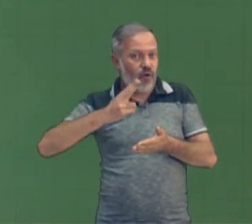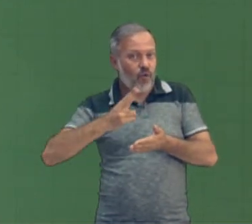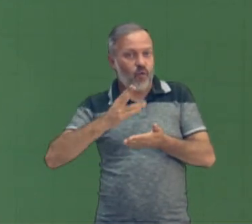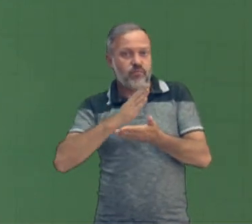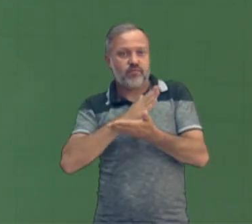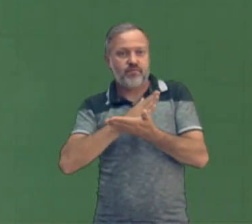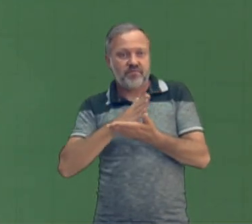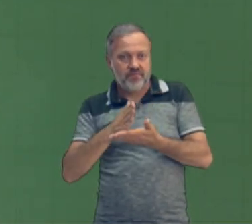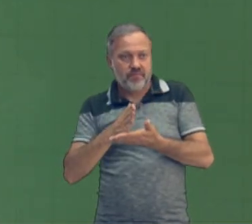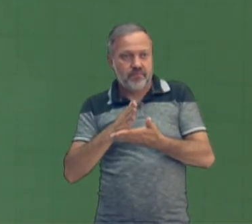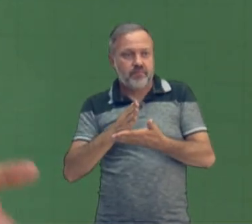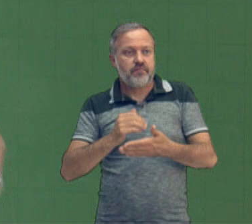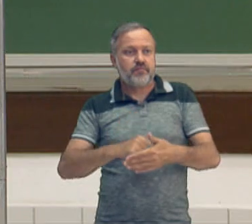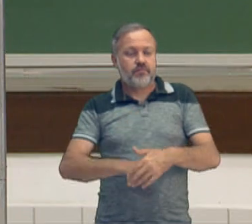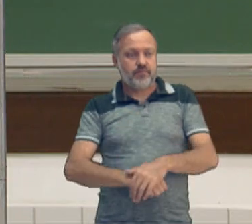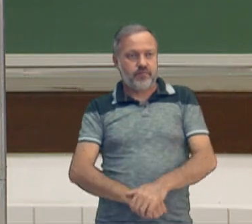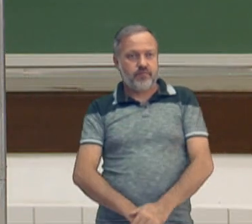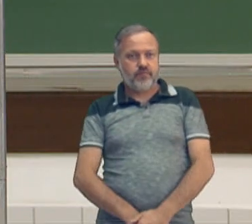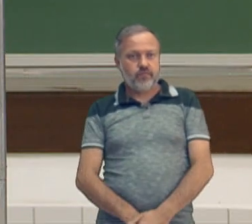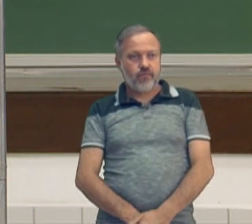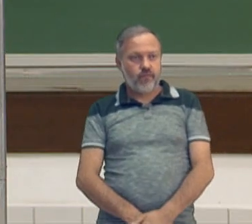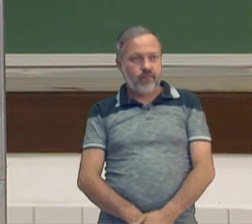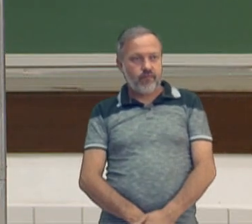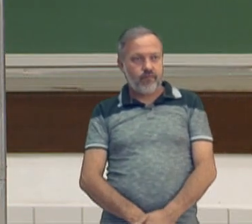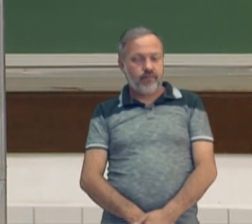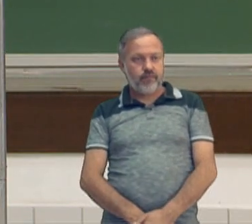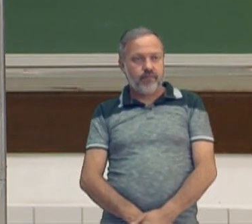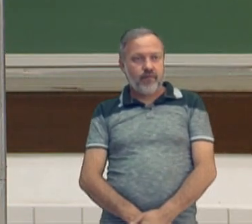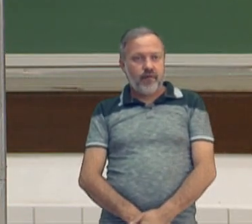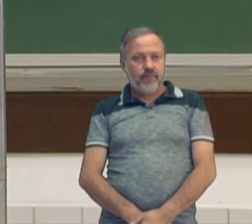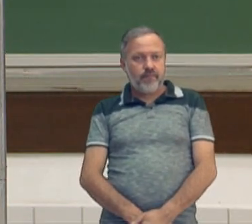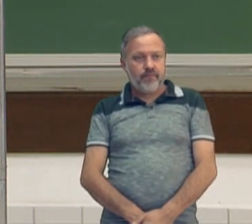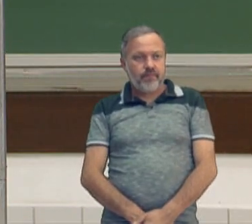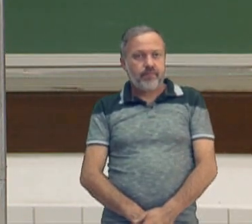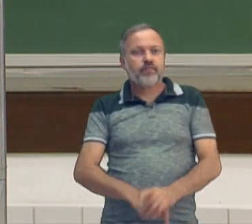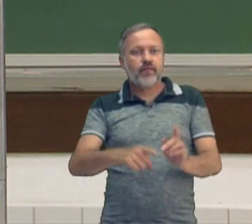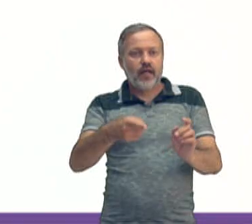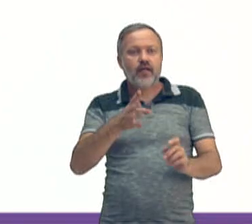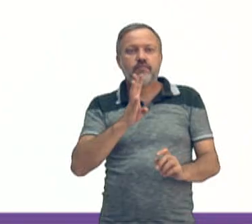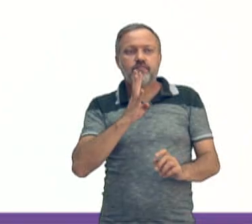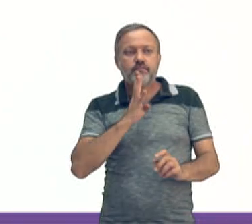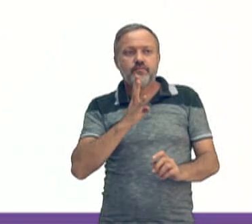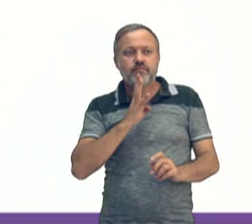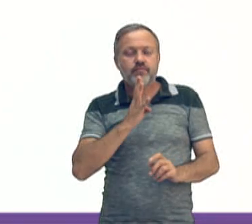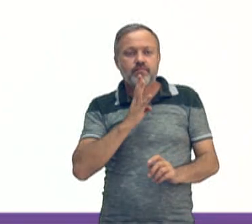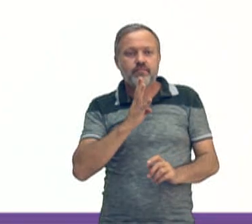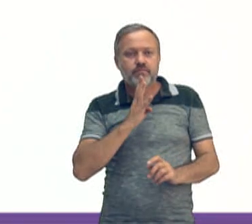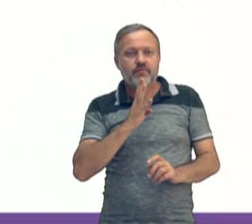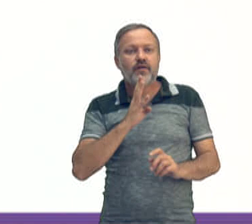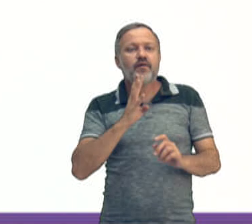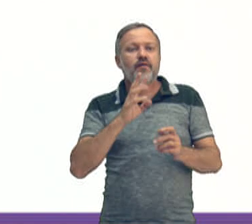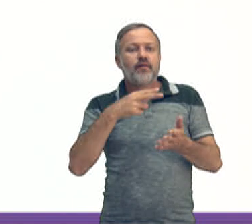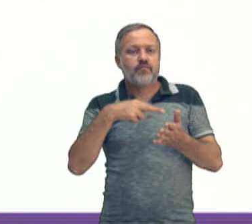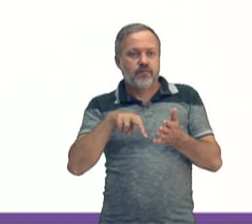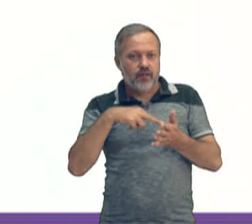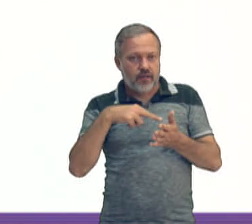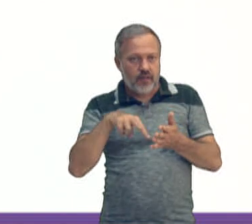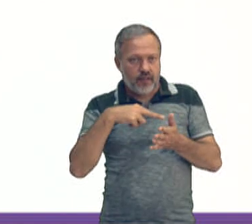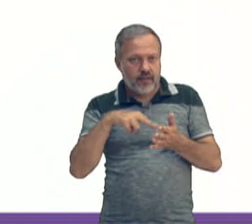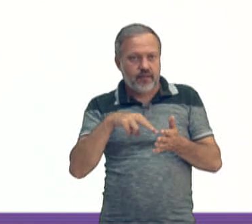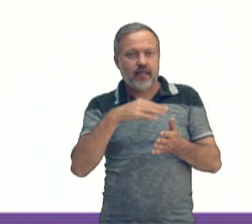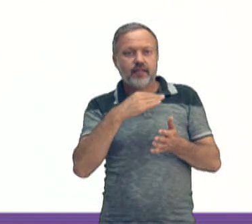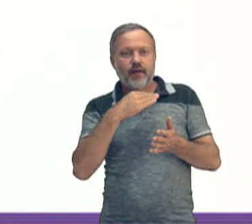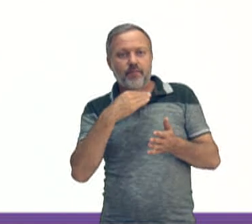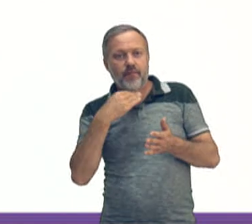Shiva também é deusa da destruição. Então, conhecido como deus da morte, pois a dança é o movimento que nasce e morre